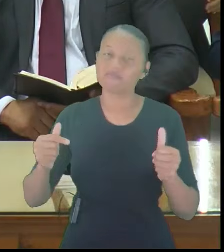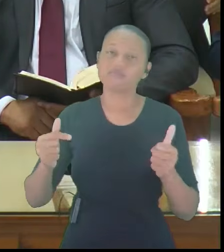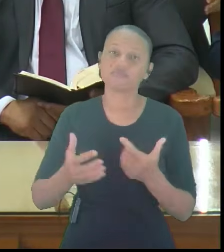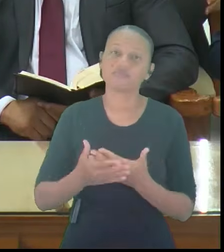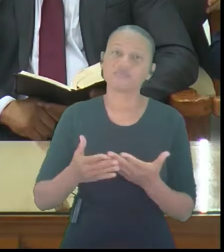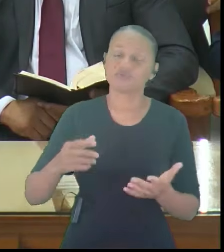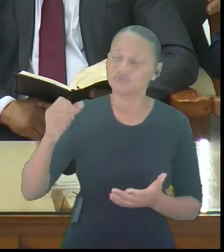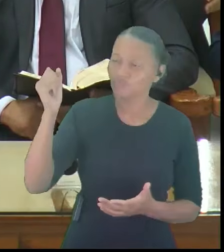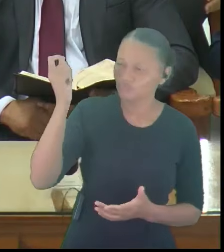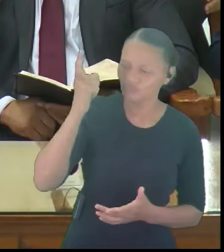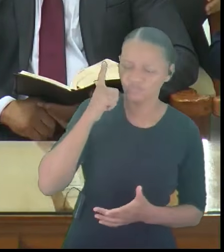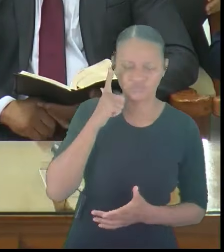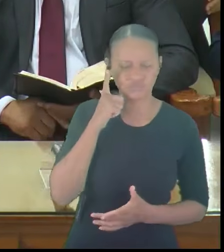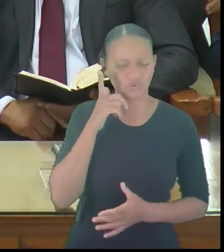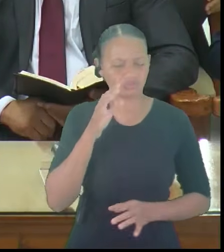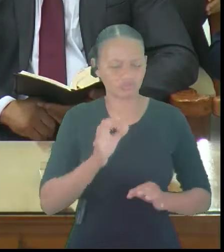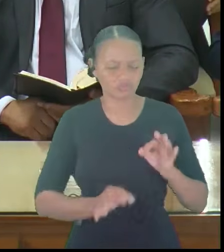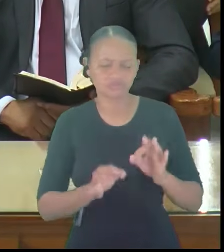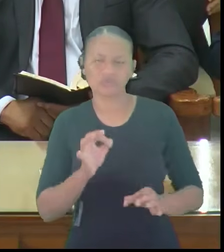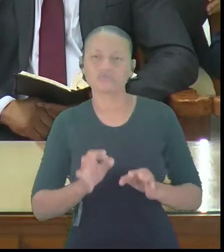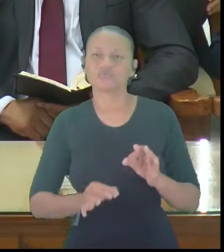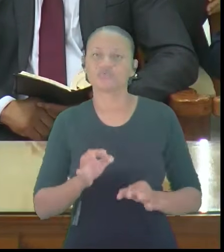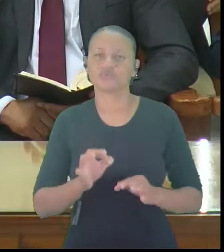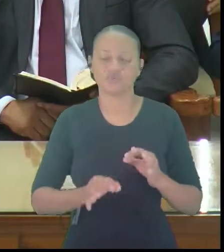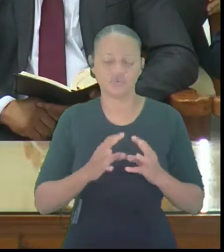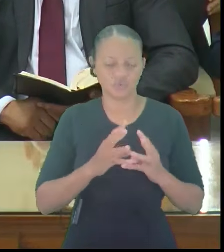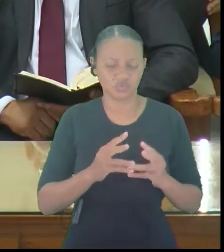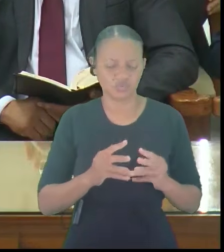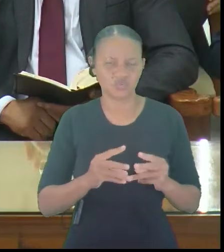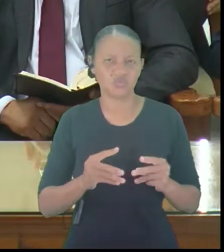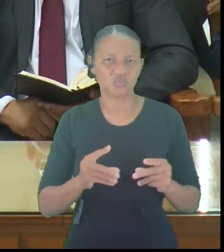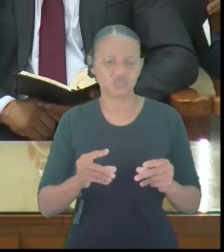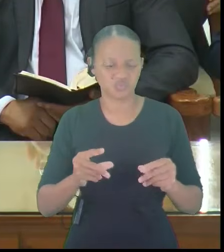o sol da justiça vai com ele e a sombra vai